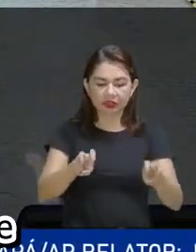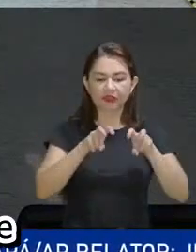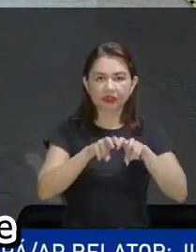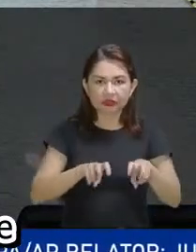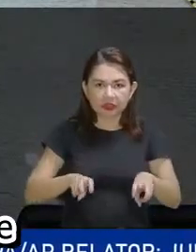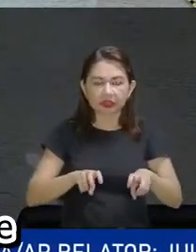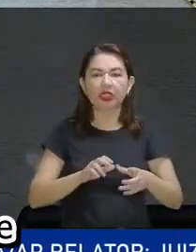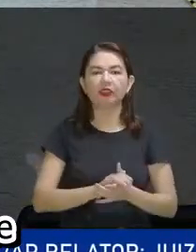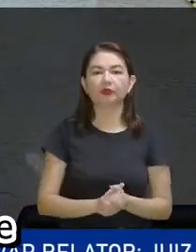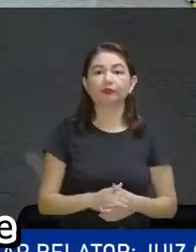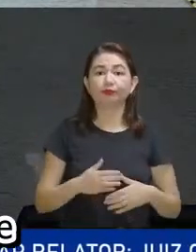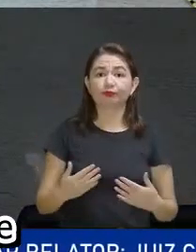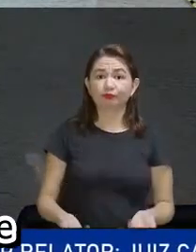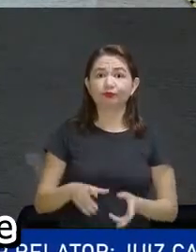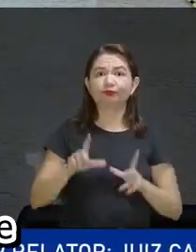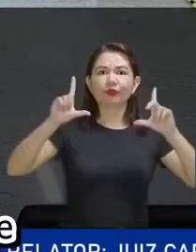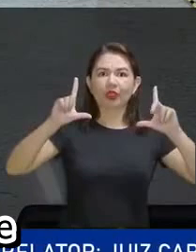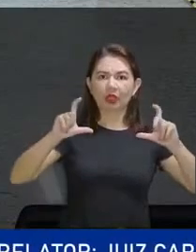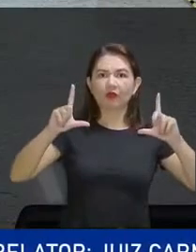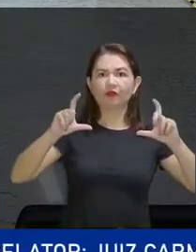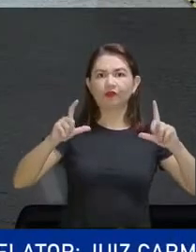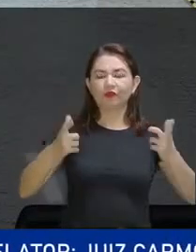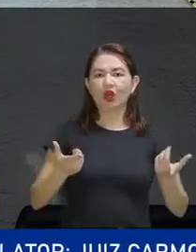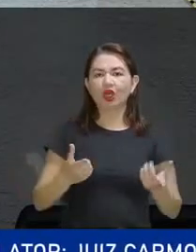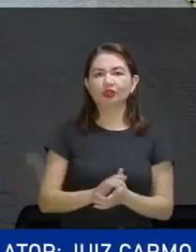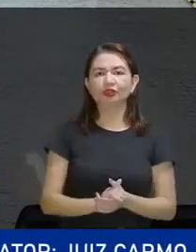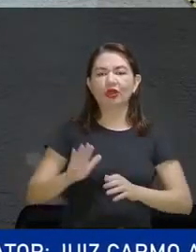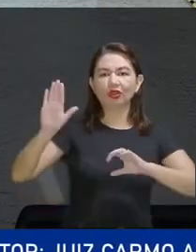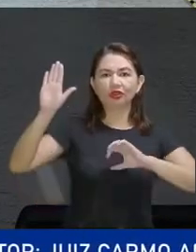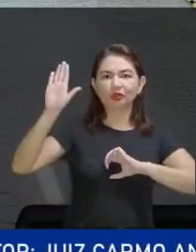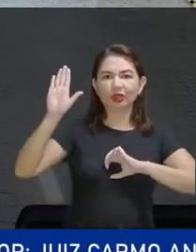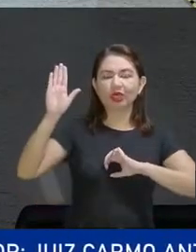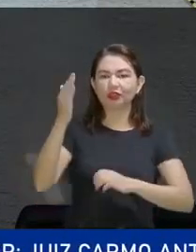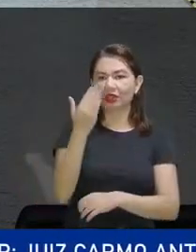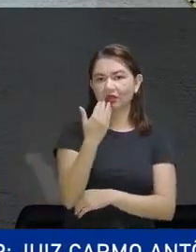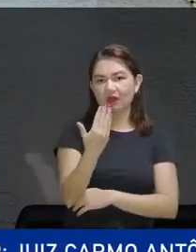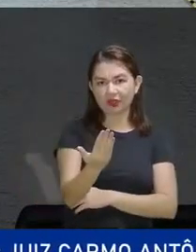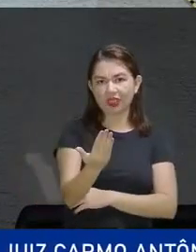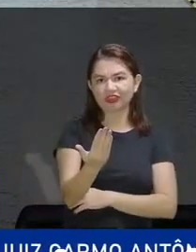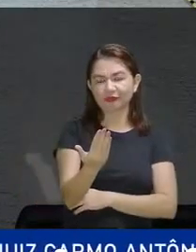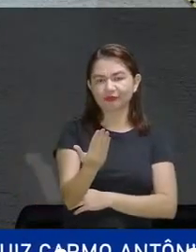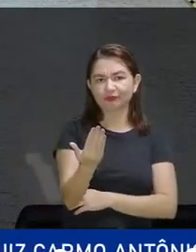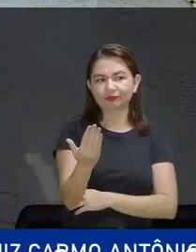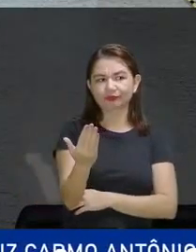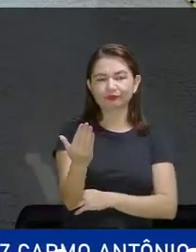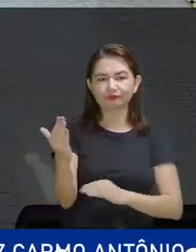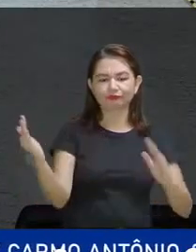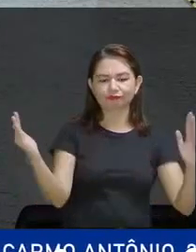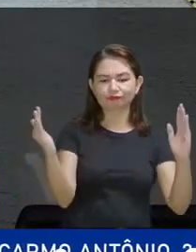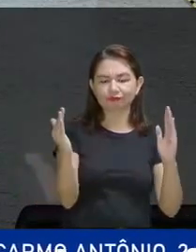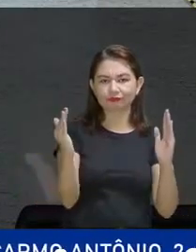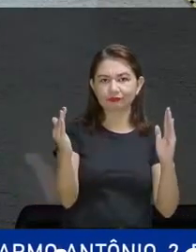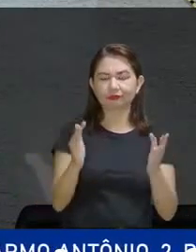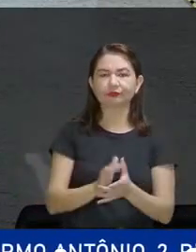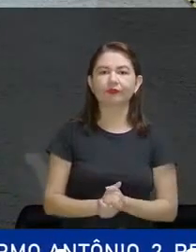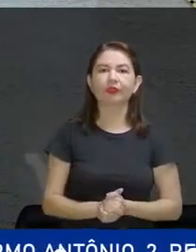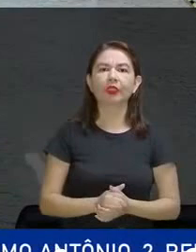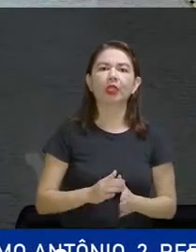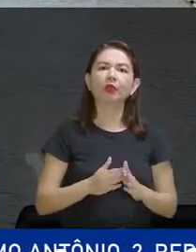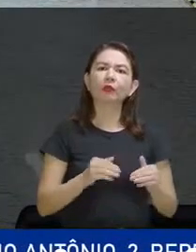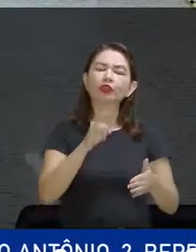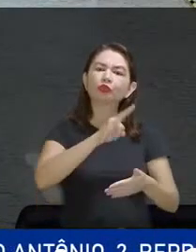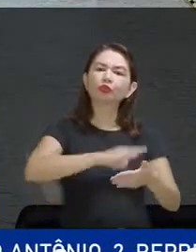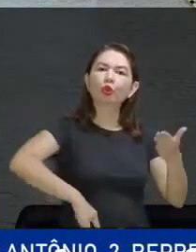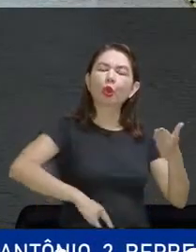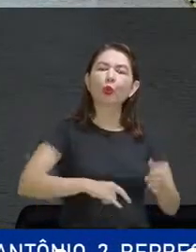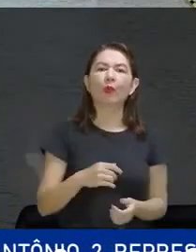Ministério Público mostrou depois a foto do candidato na frente dele, né? Que os policiais pediram a documentação do veículo e